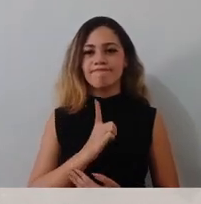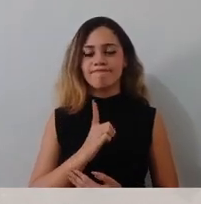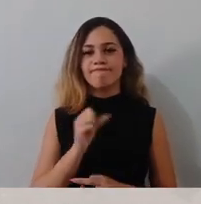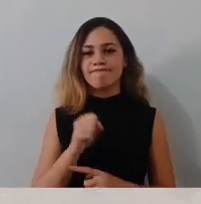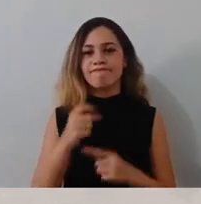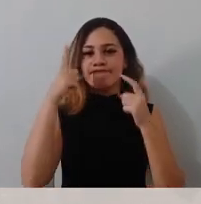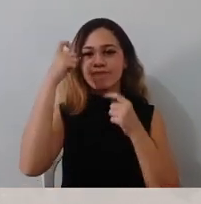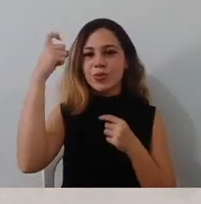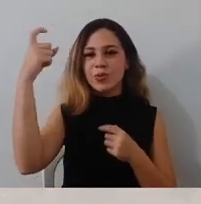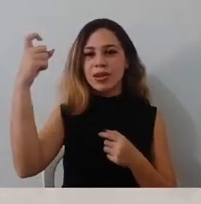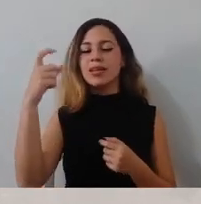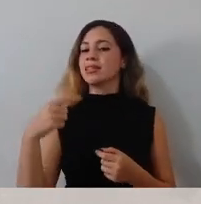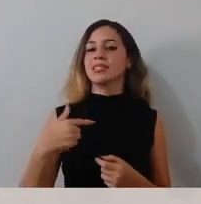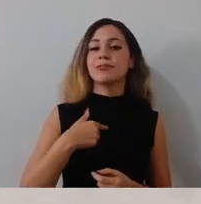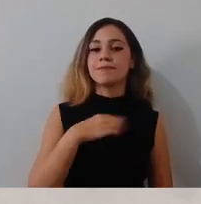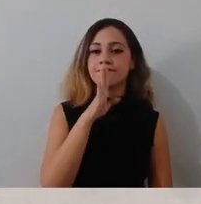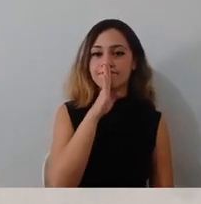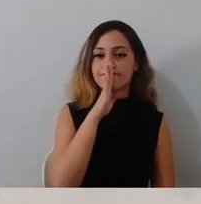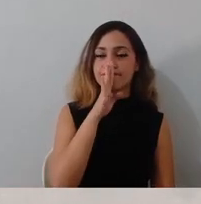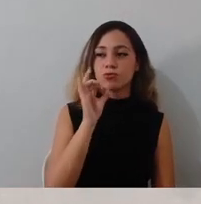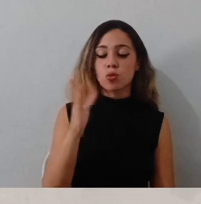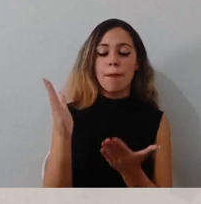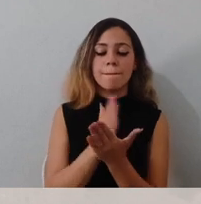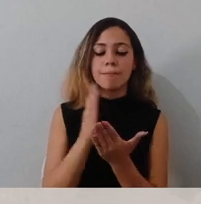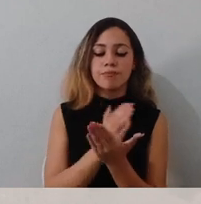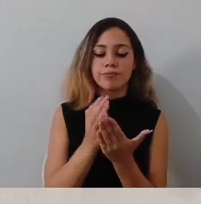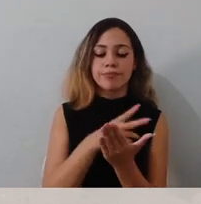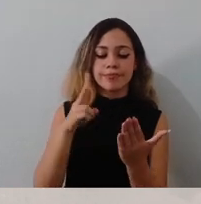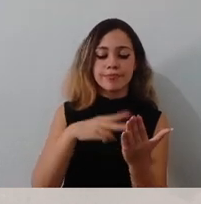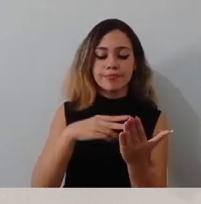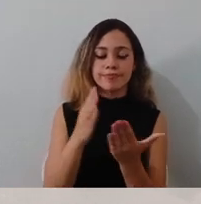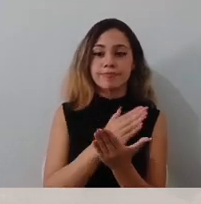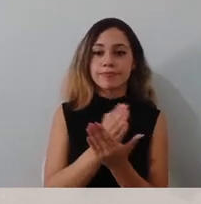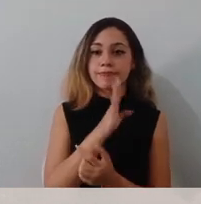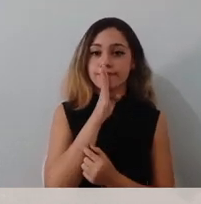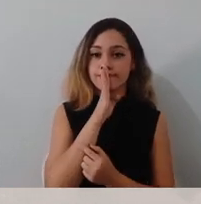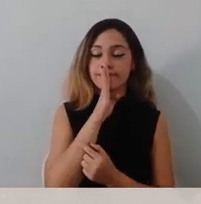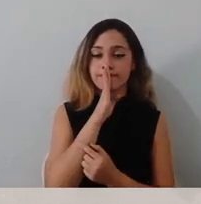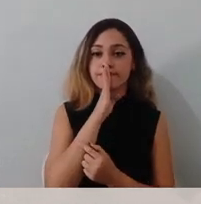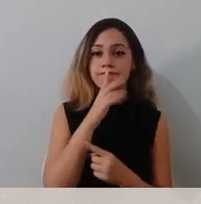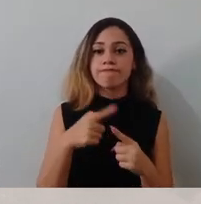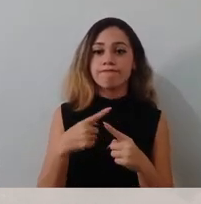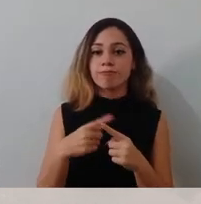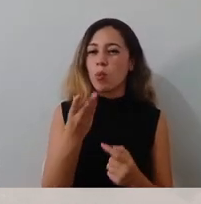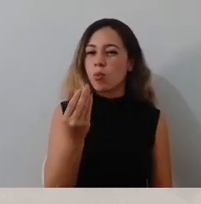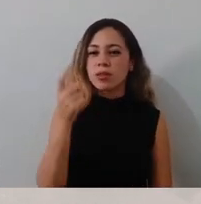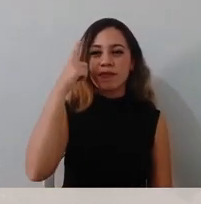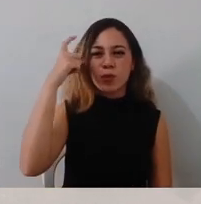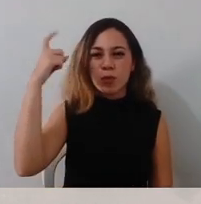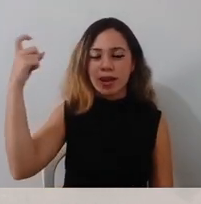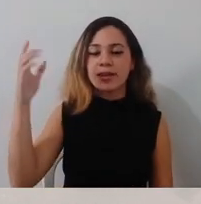violência. Ela ficava na biblioteca no período do recreio, ela tinha que ficar na biblioteca por conta